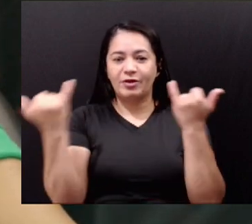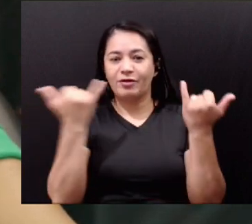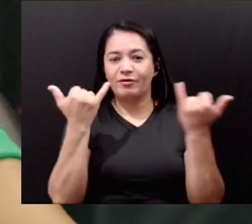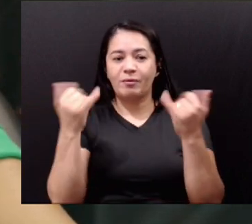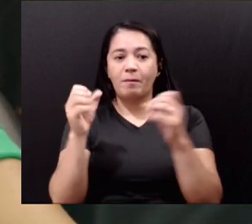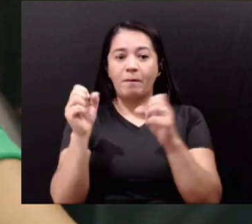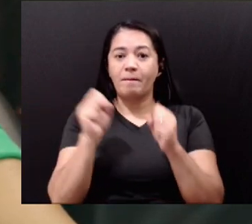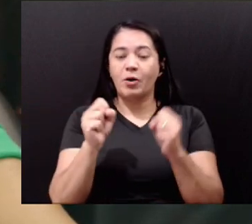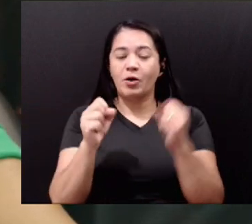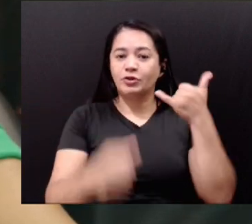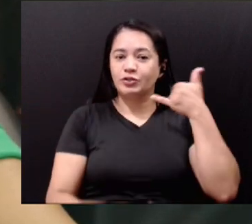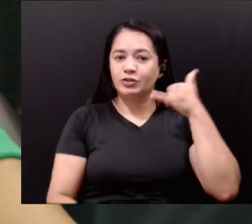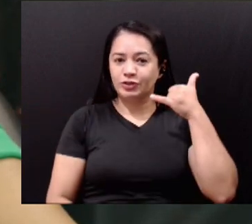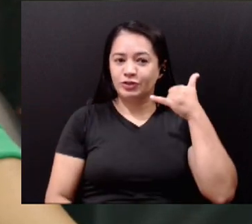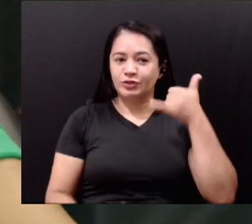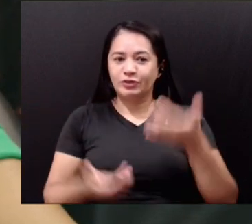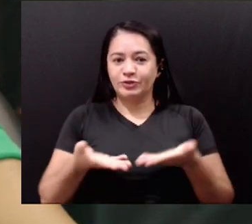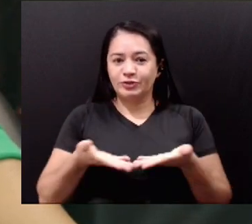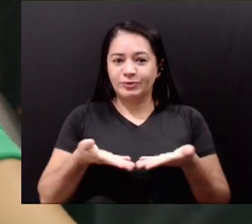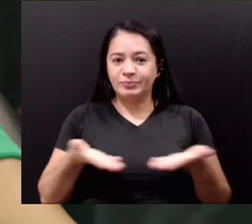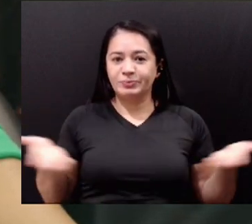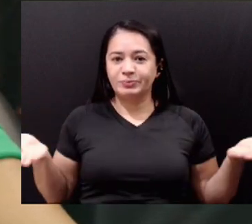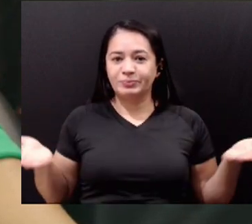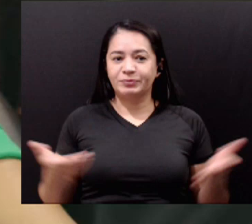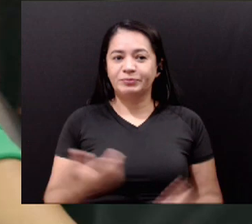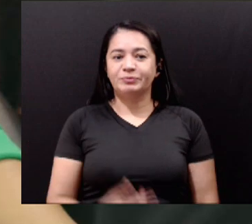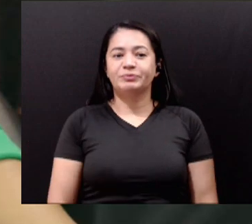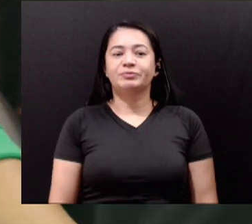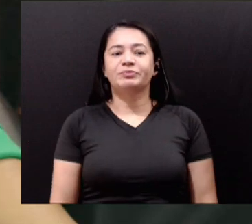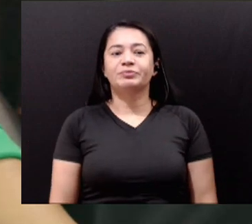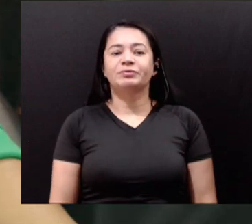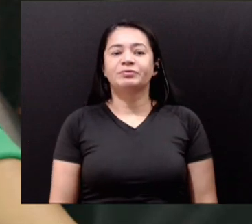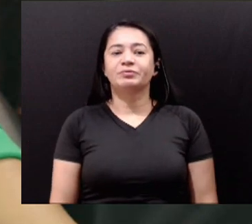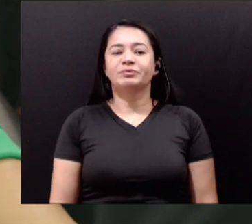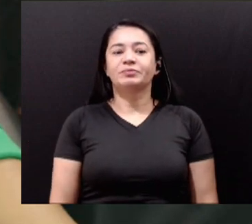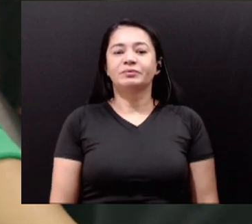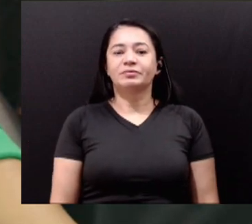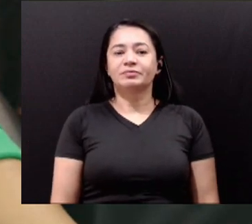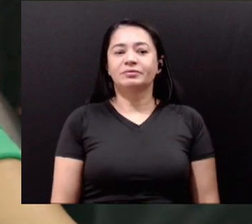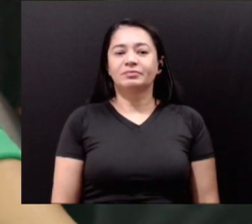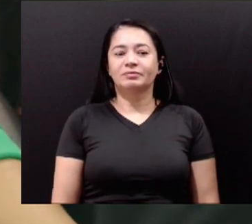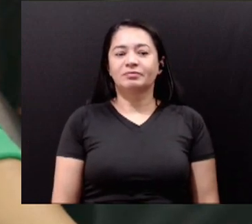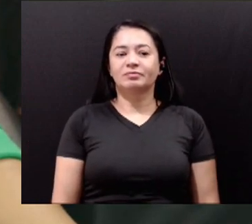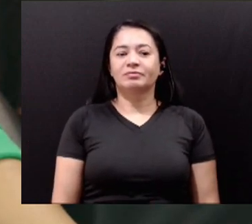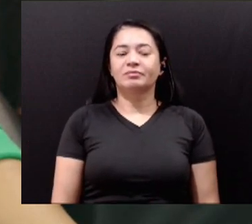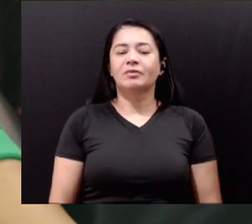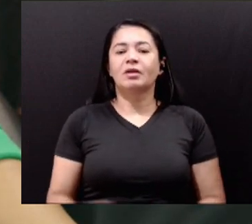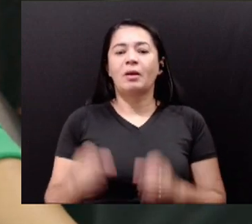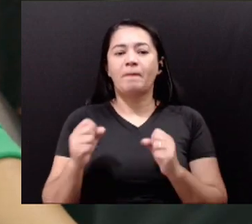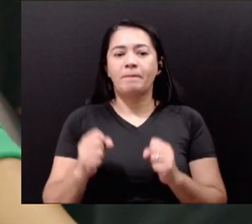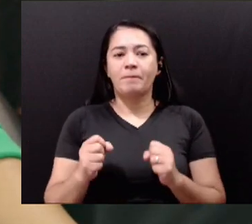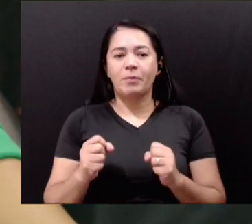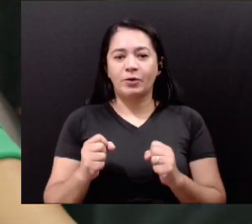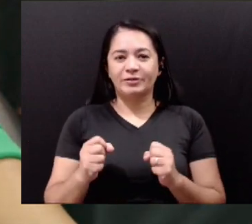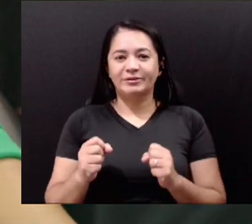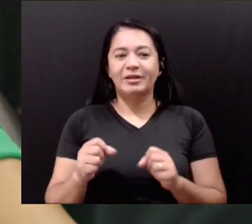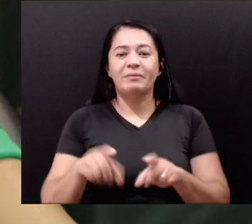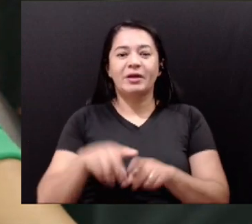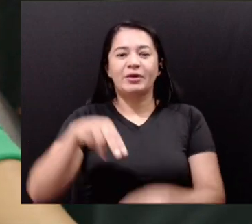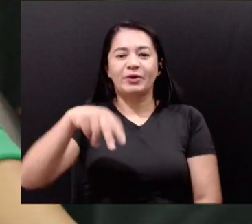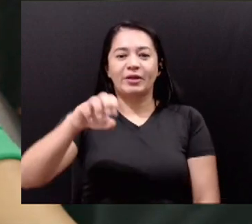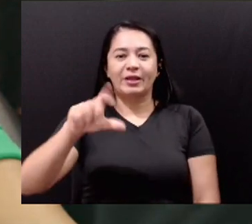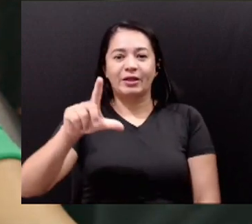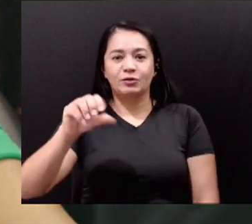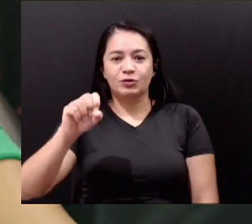Guanabara 19 3235 1566 e Polo Nelson Mandela o